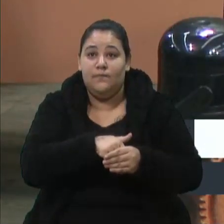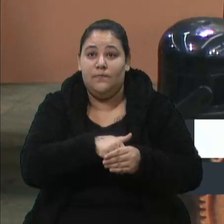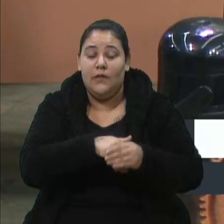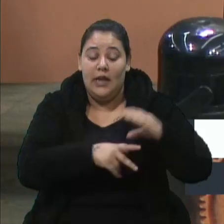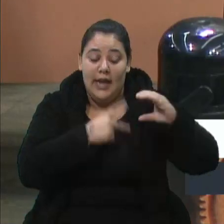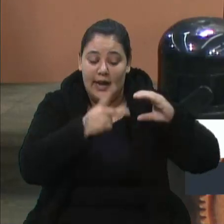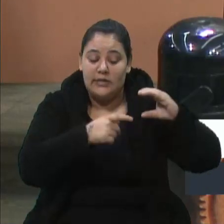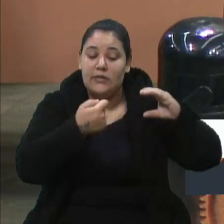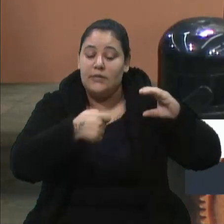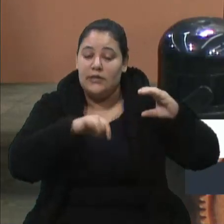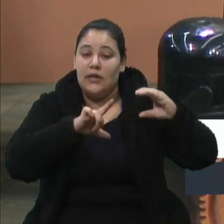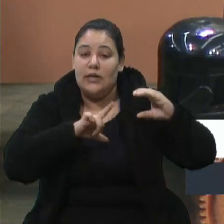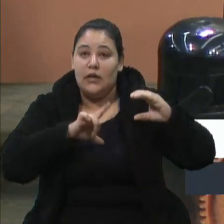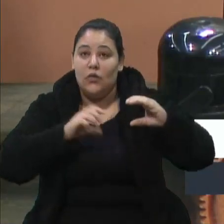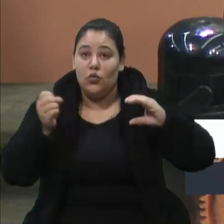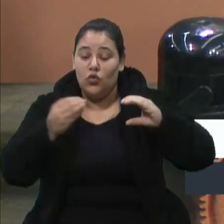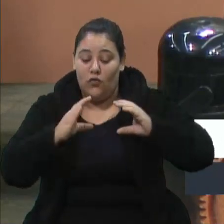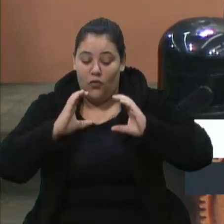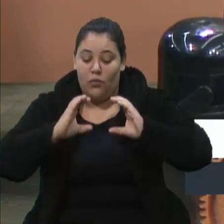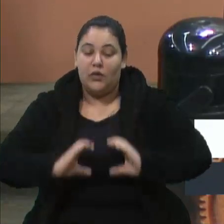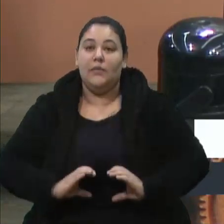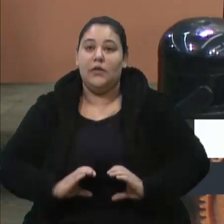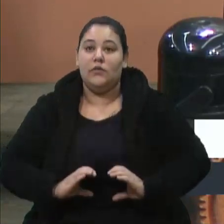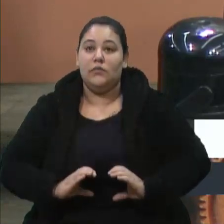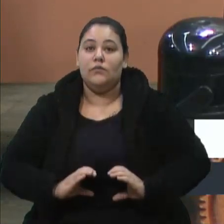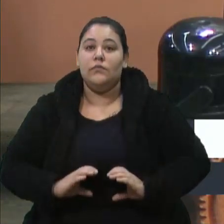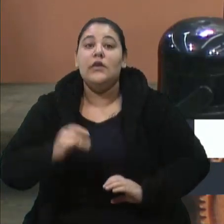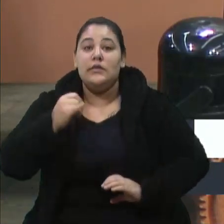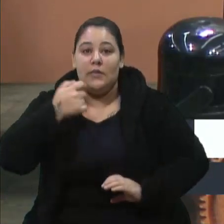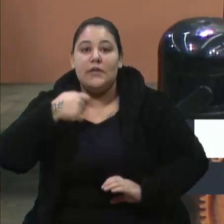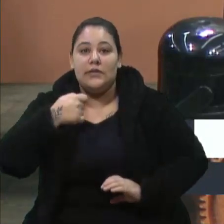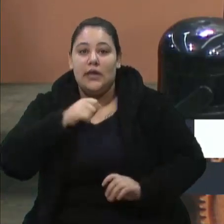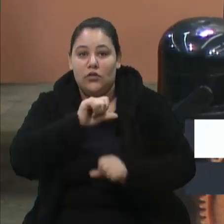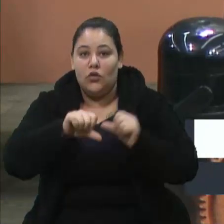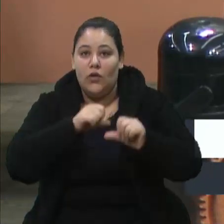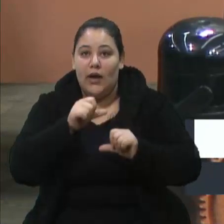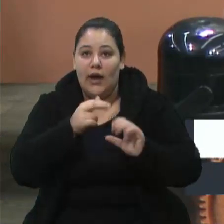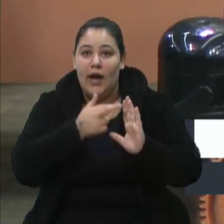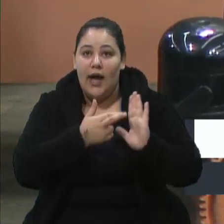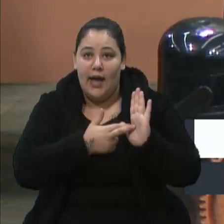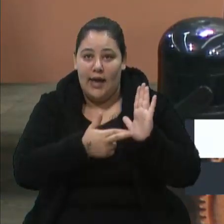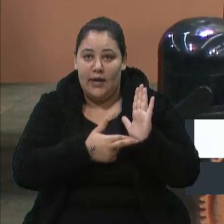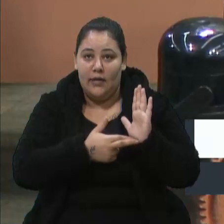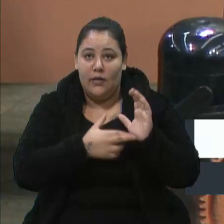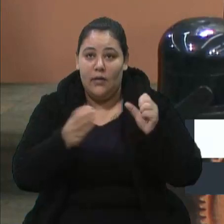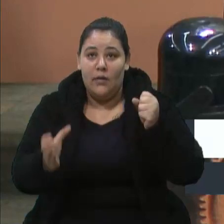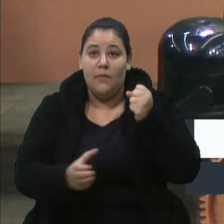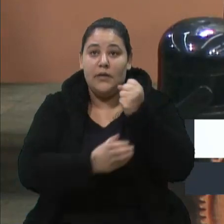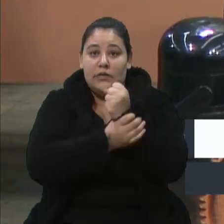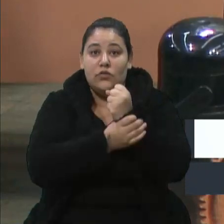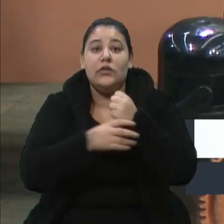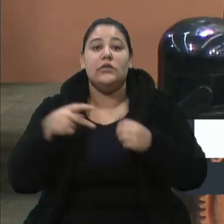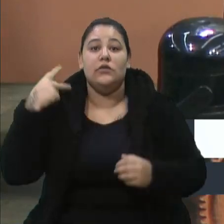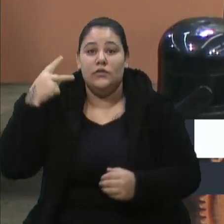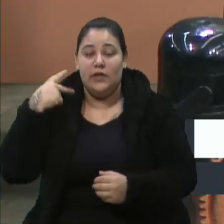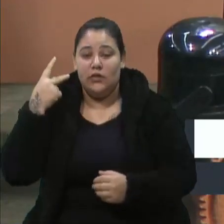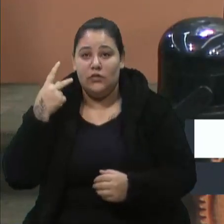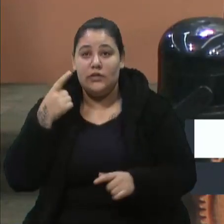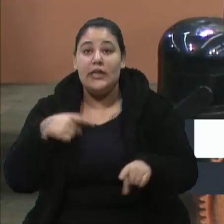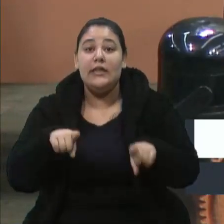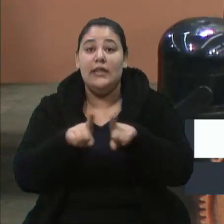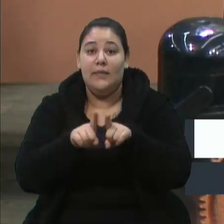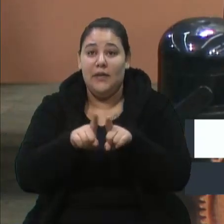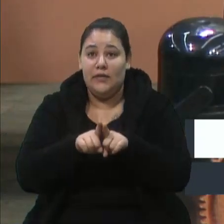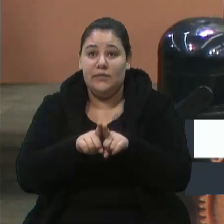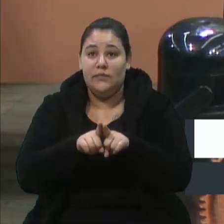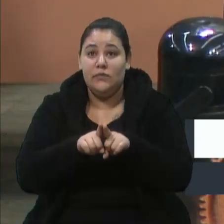postura. Se tiver que mudar o regimento interno, mudar para a segurança dos parlamentares e